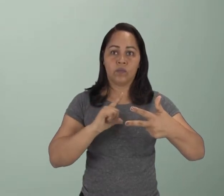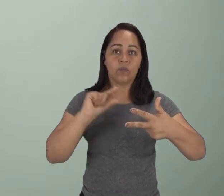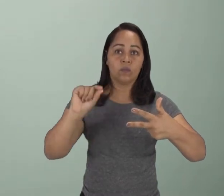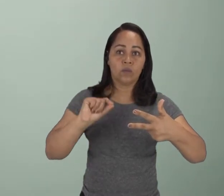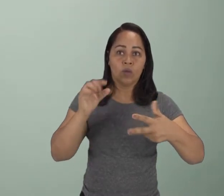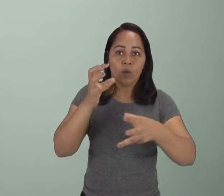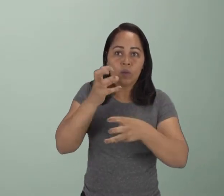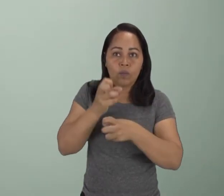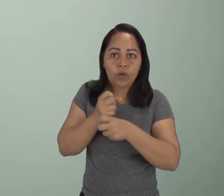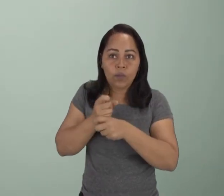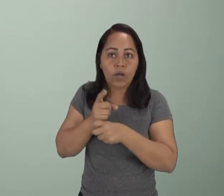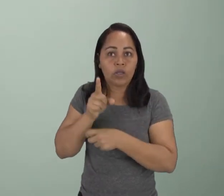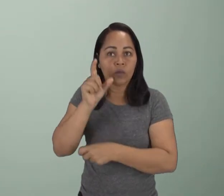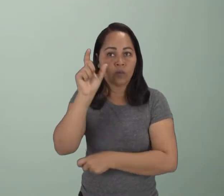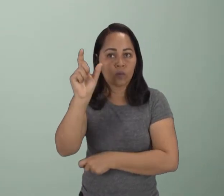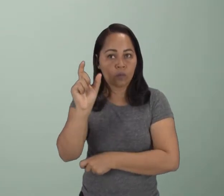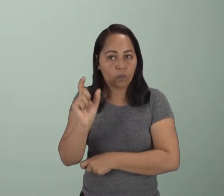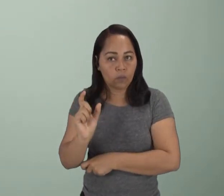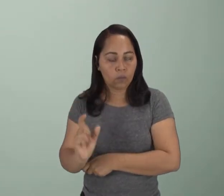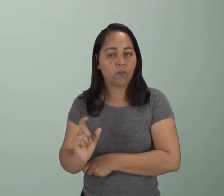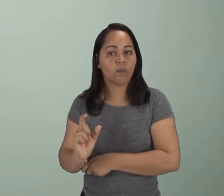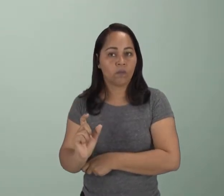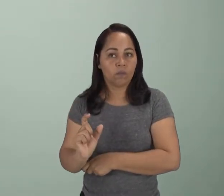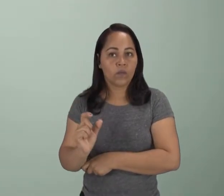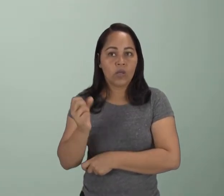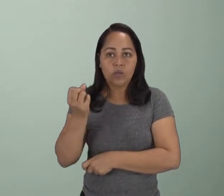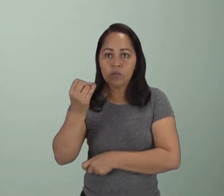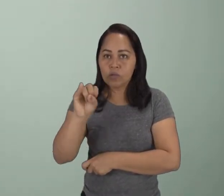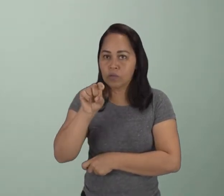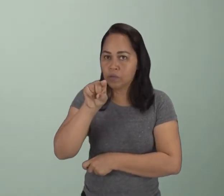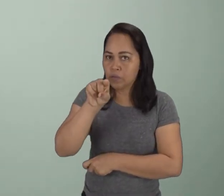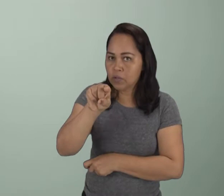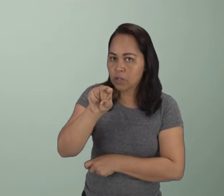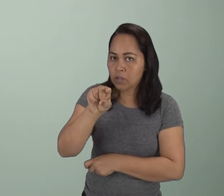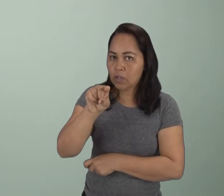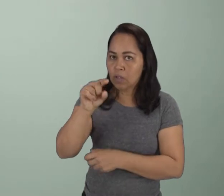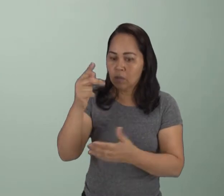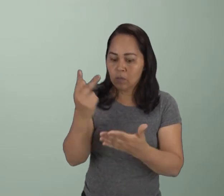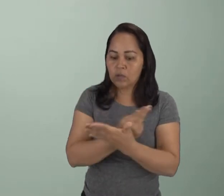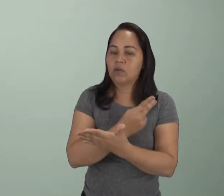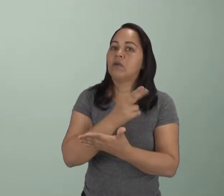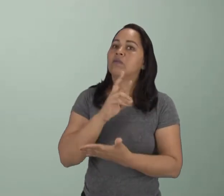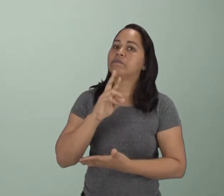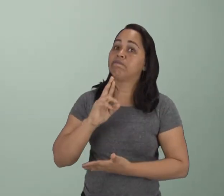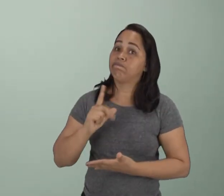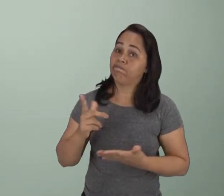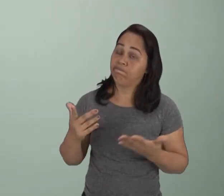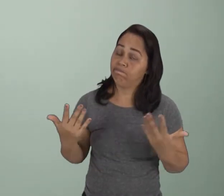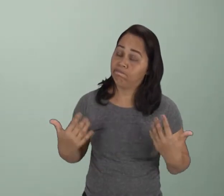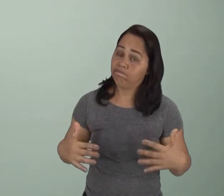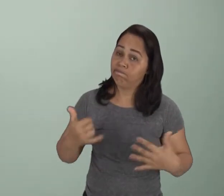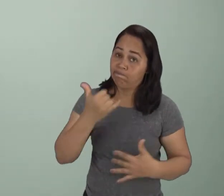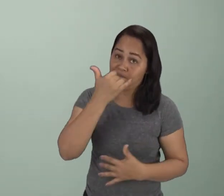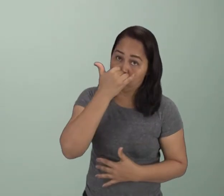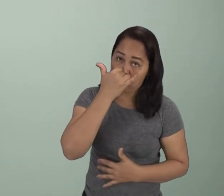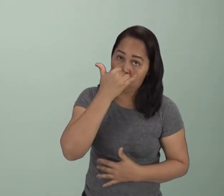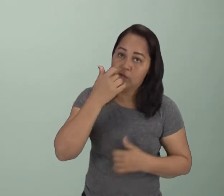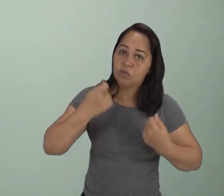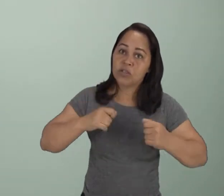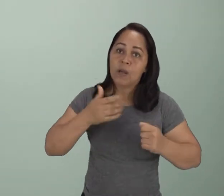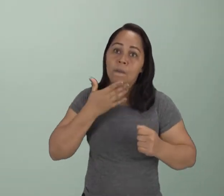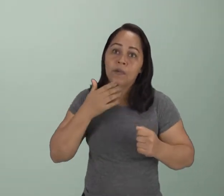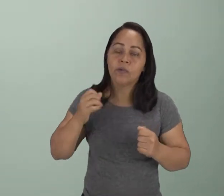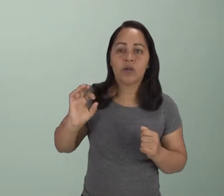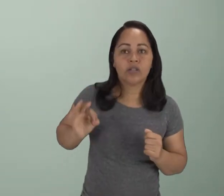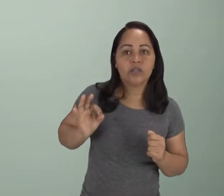de centésimos de pontos. Então, uma questão que seja, ela faça diferença. Ou seja, entender que a prova de